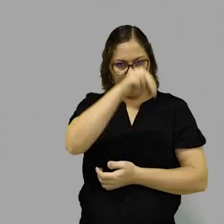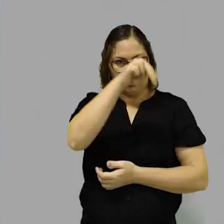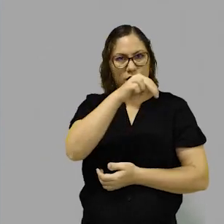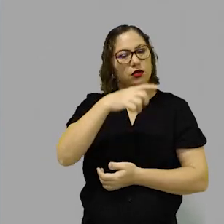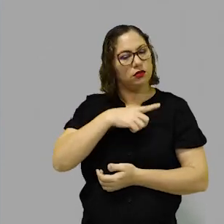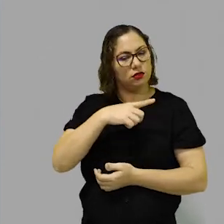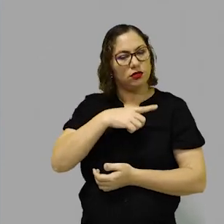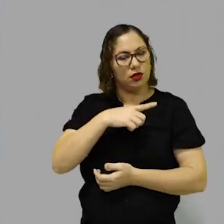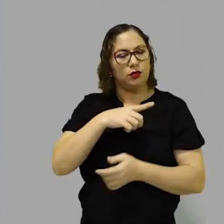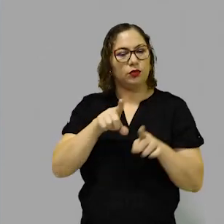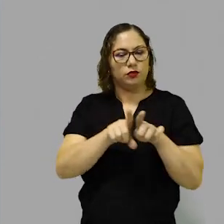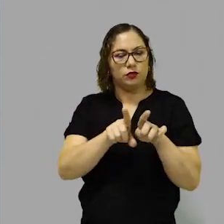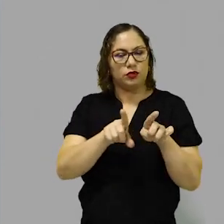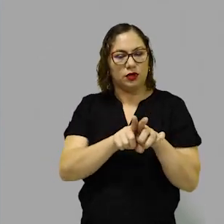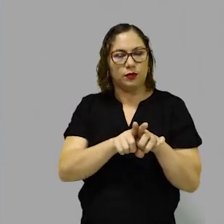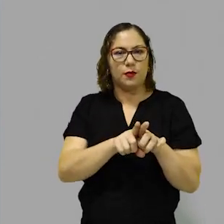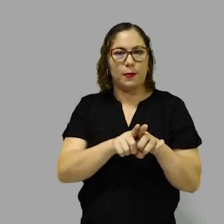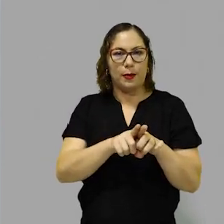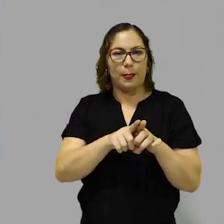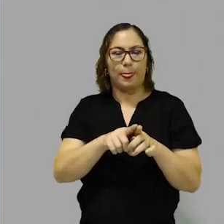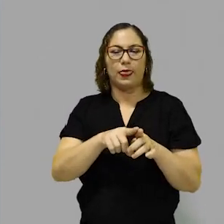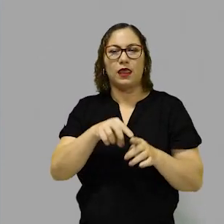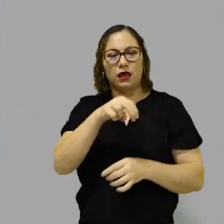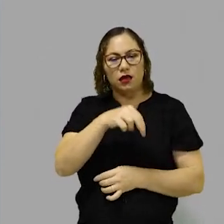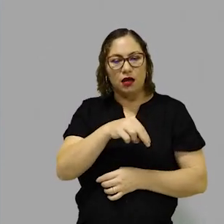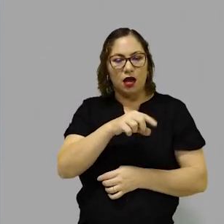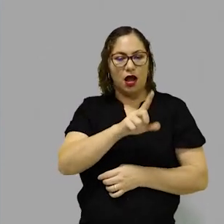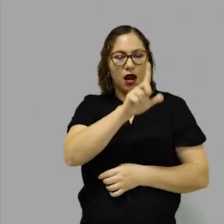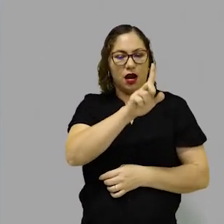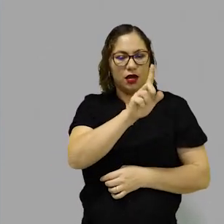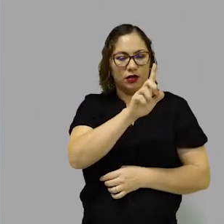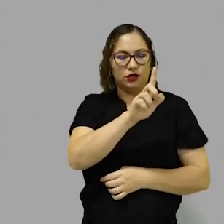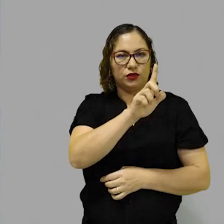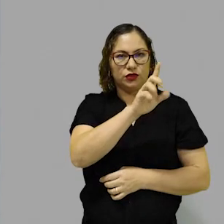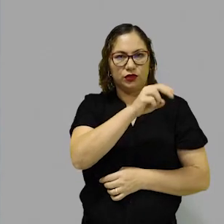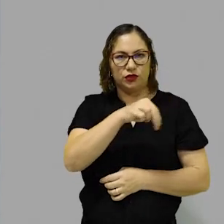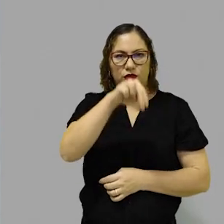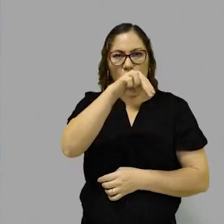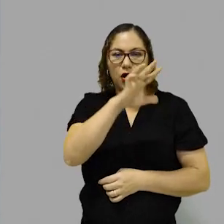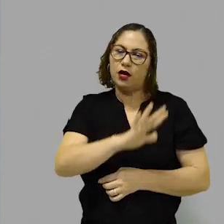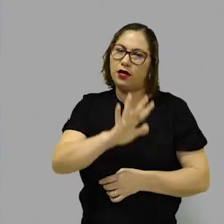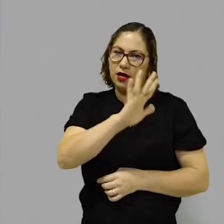ponto subcolateral leste-nordeste. Representado bem aqui, ó.